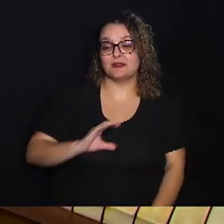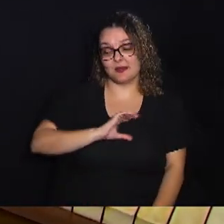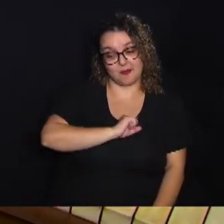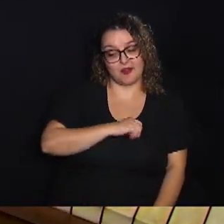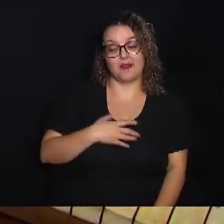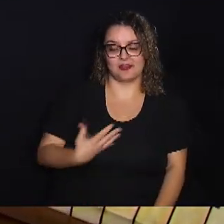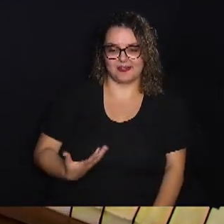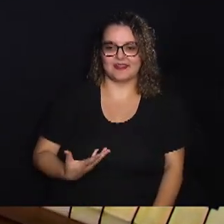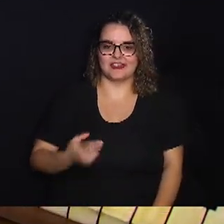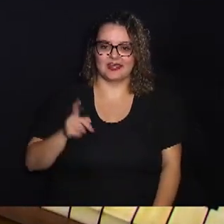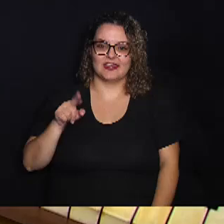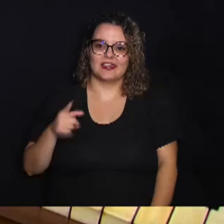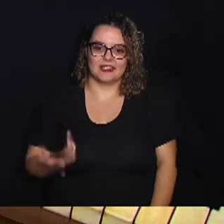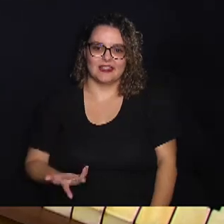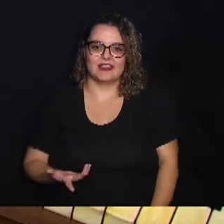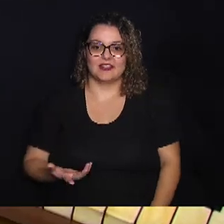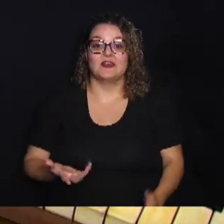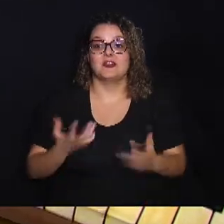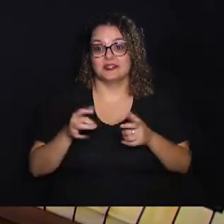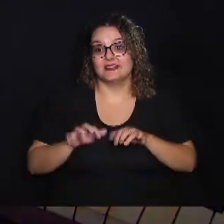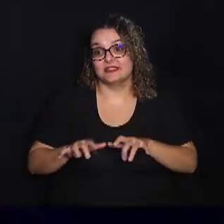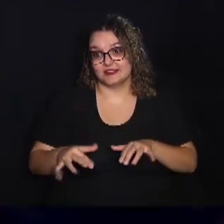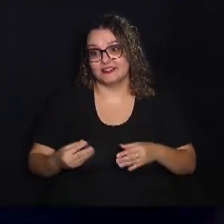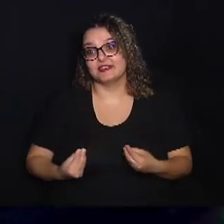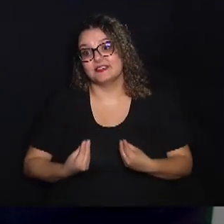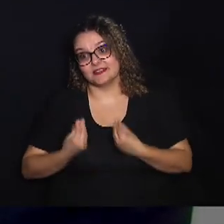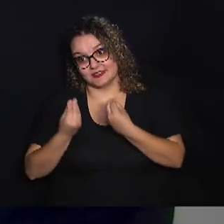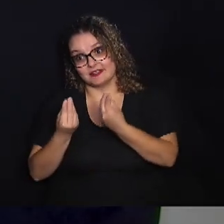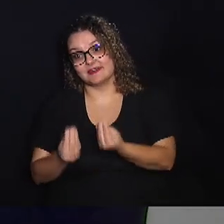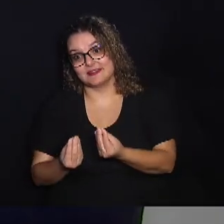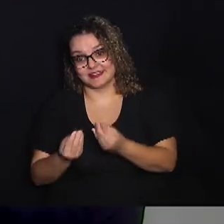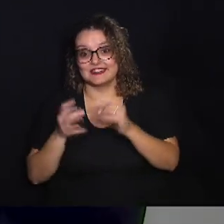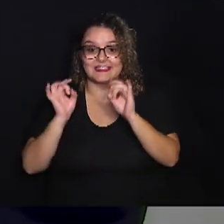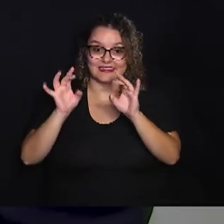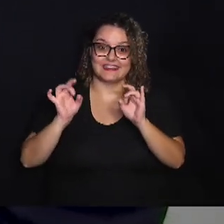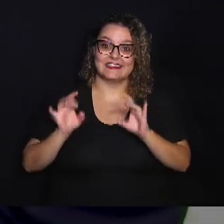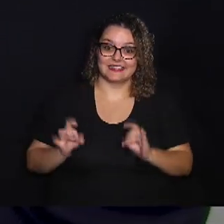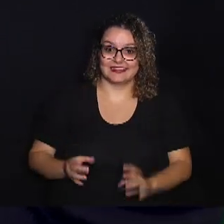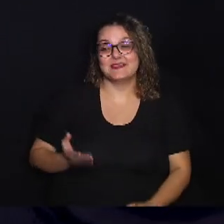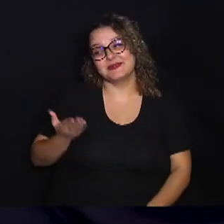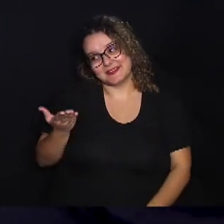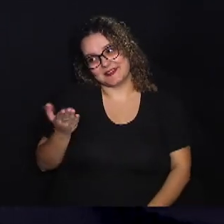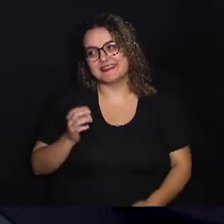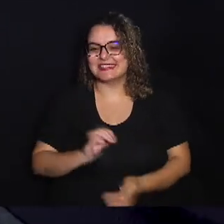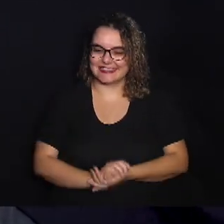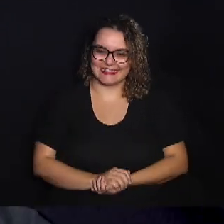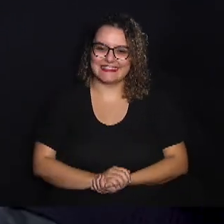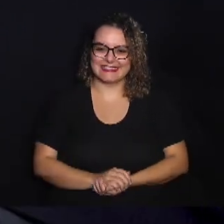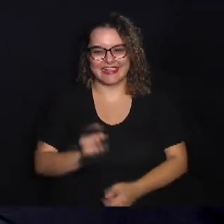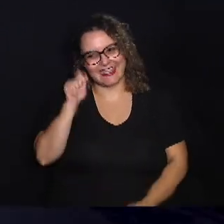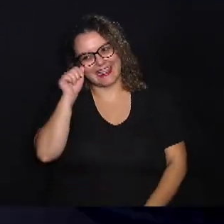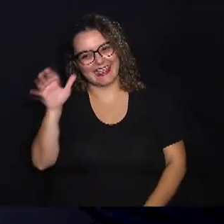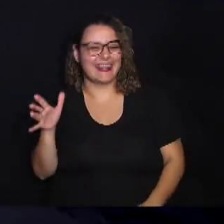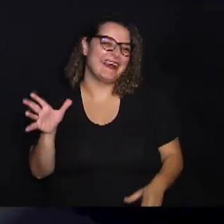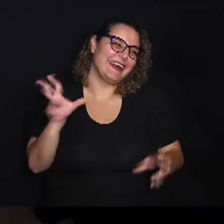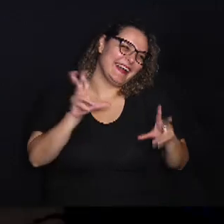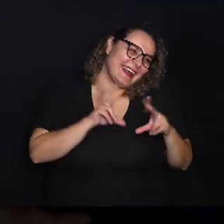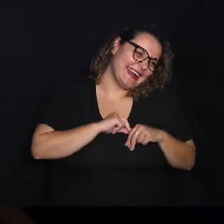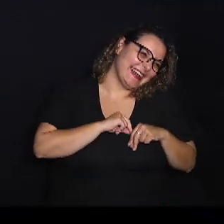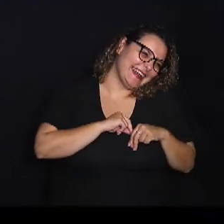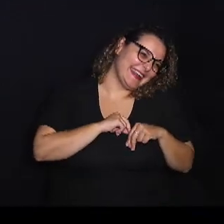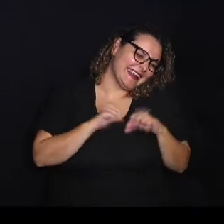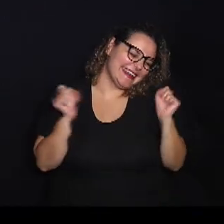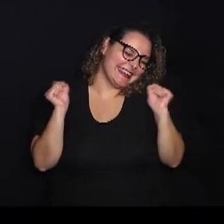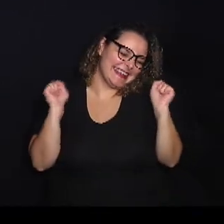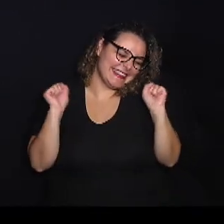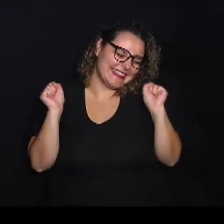eu quis tocar e eu ofereci especialmente para você. Olha, ganhei o dia,